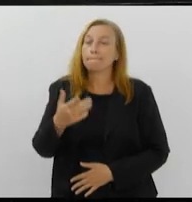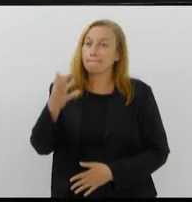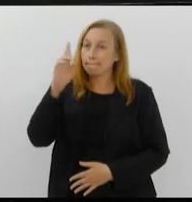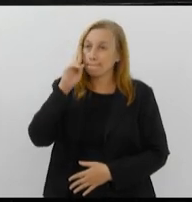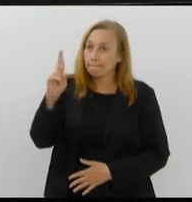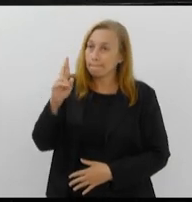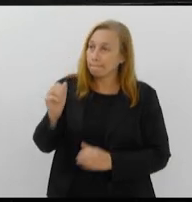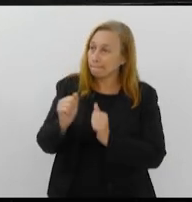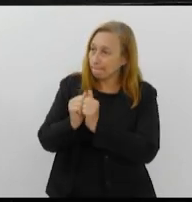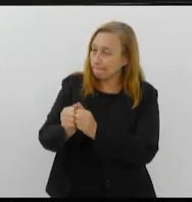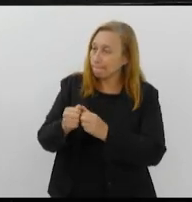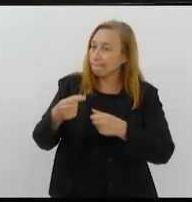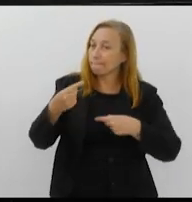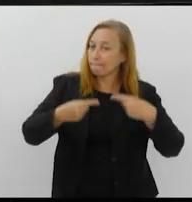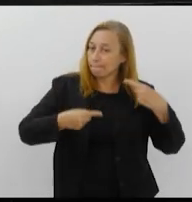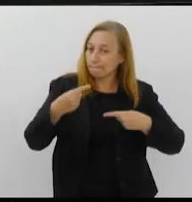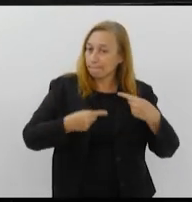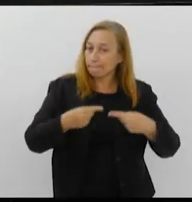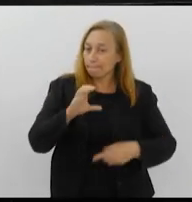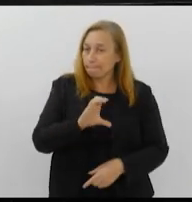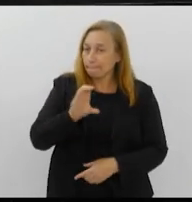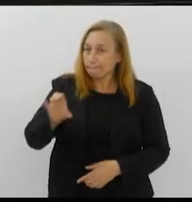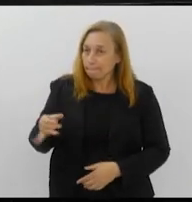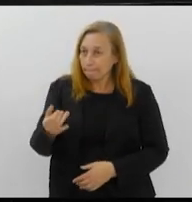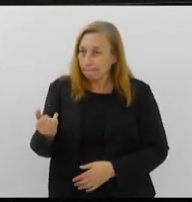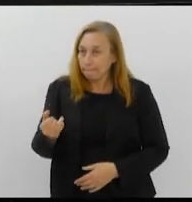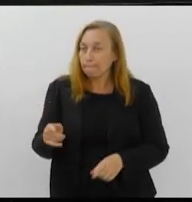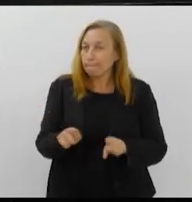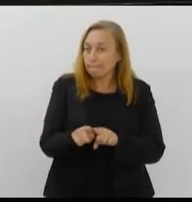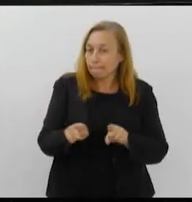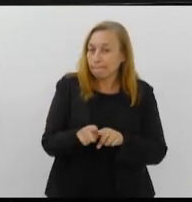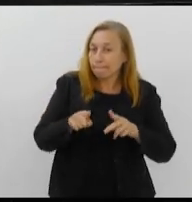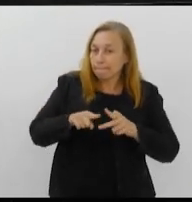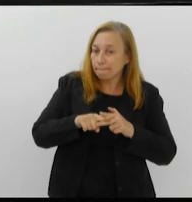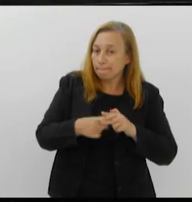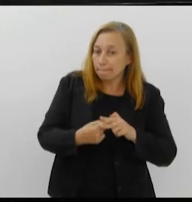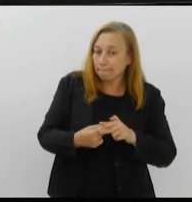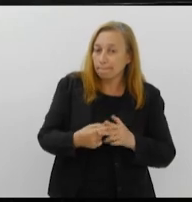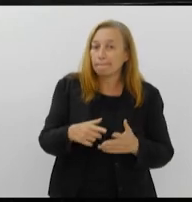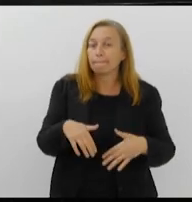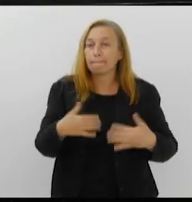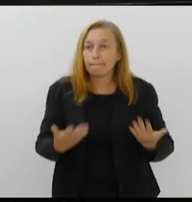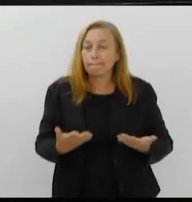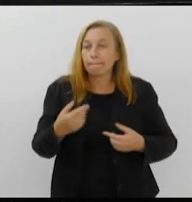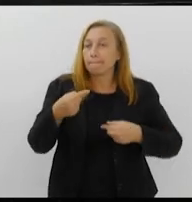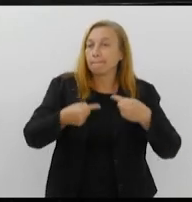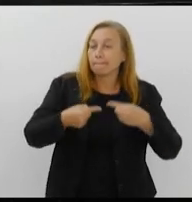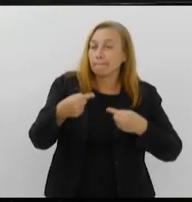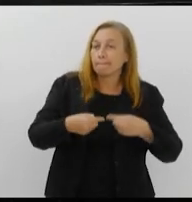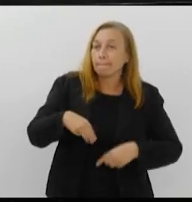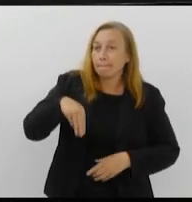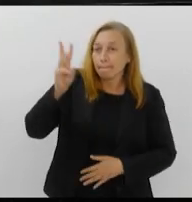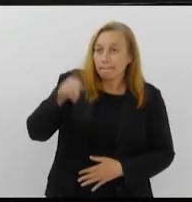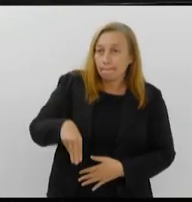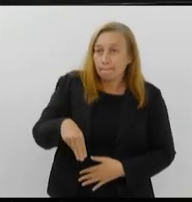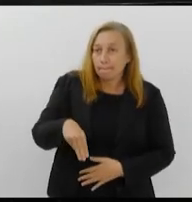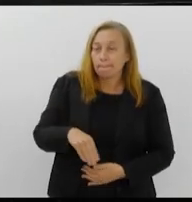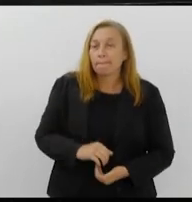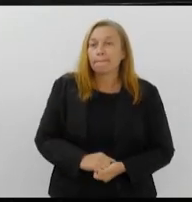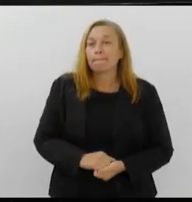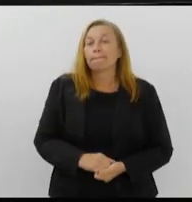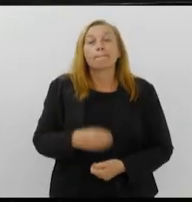da discussão na CCJ e também fez aperfeiçoamentos. Então, o que a gente está discutindo é partindo de